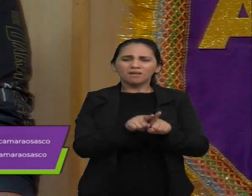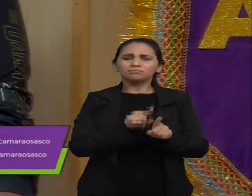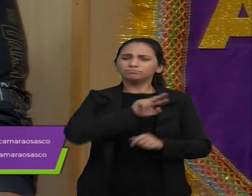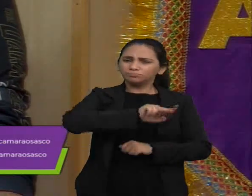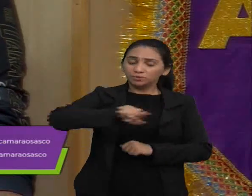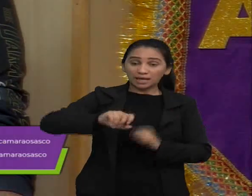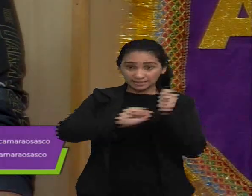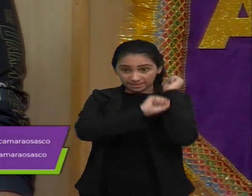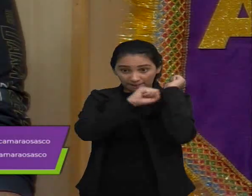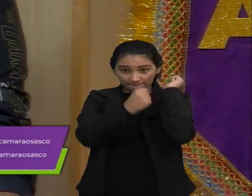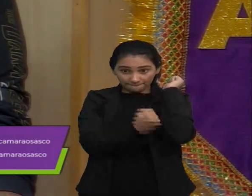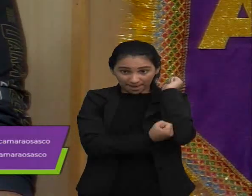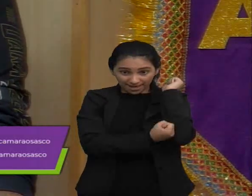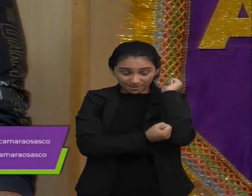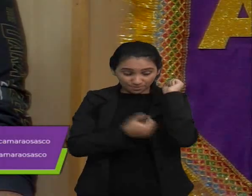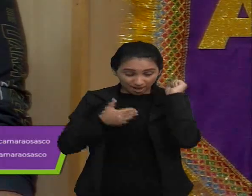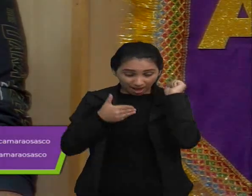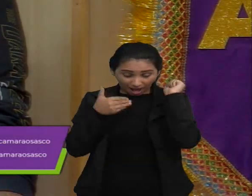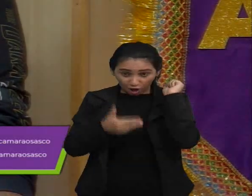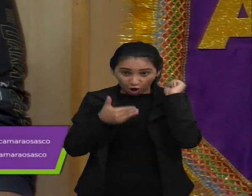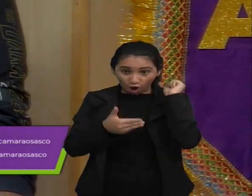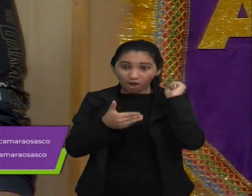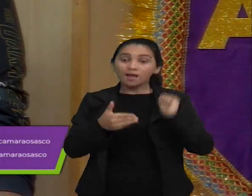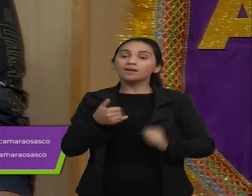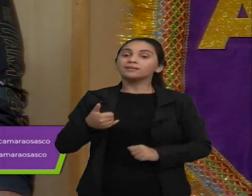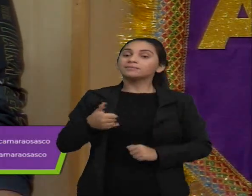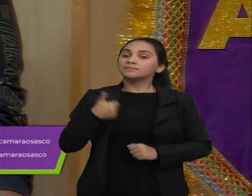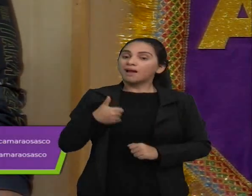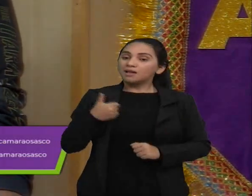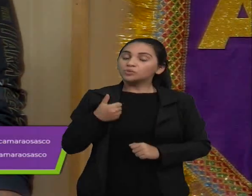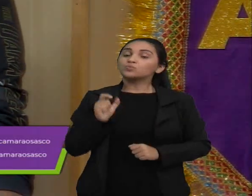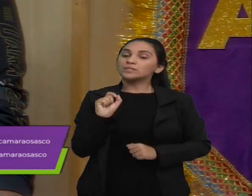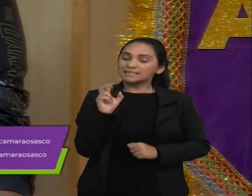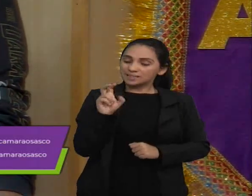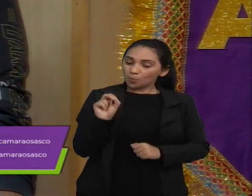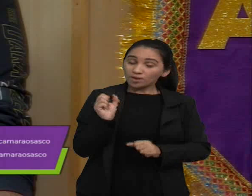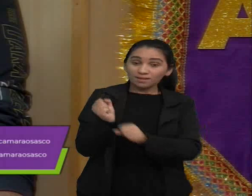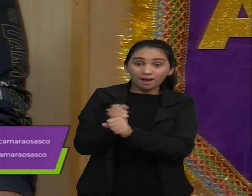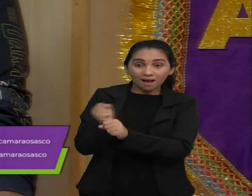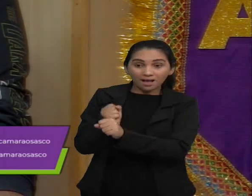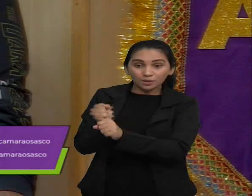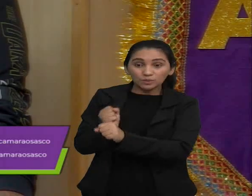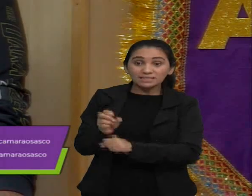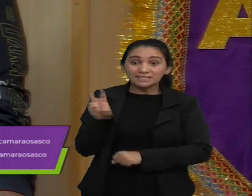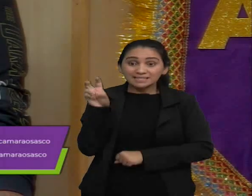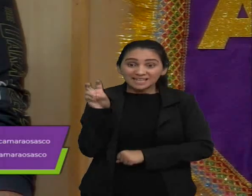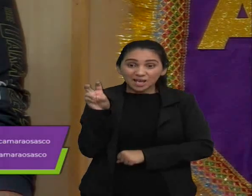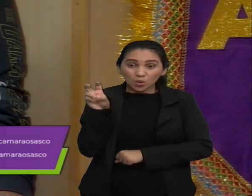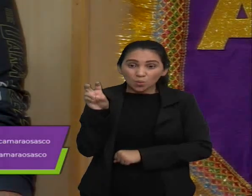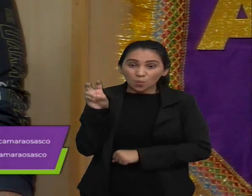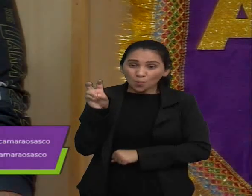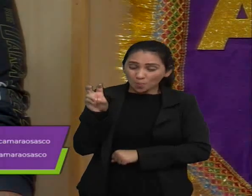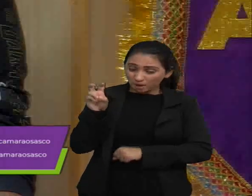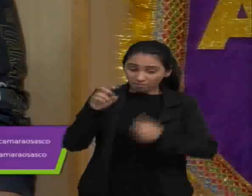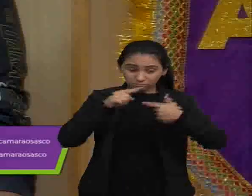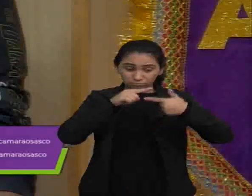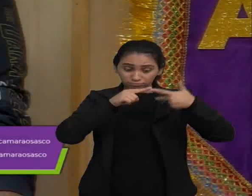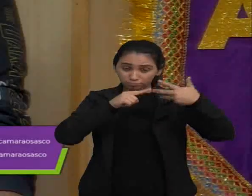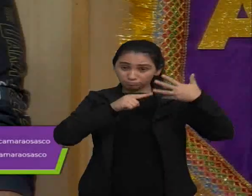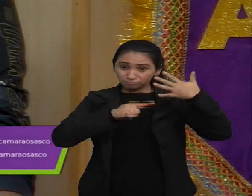esse ano, ela completa 50 anos de existência. E ela se tornou a quinta maior empresa de saneamento do mundo.